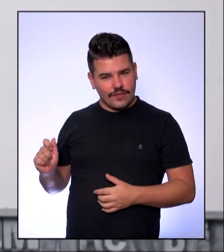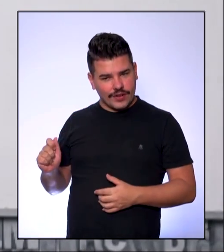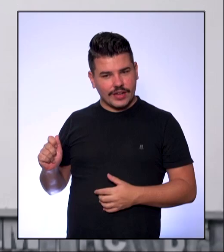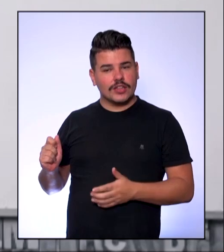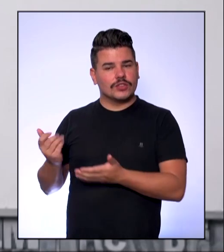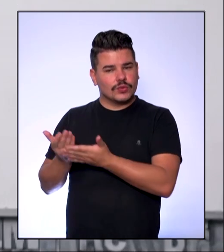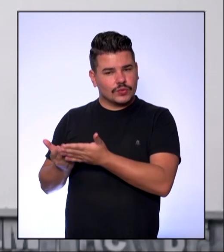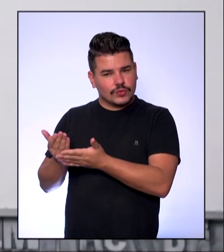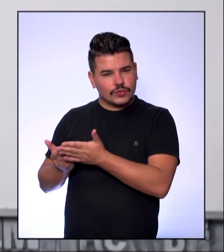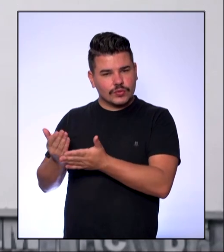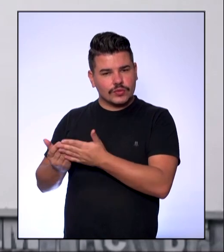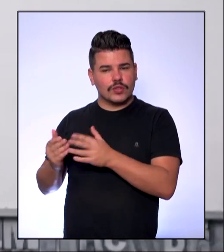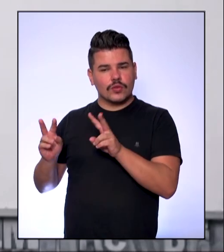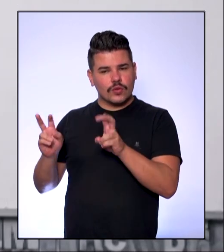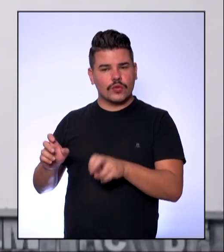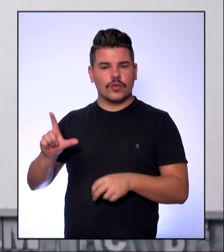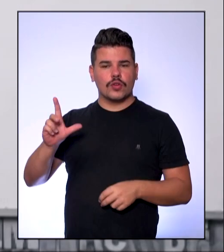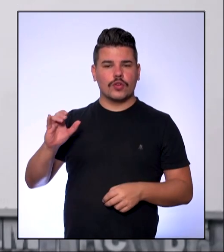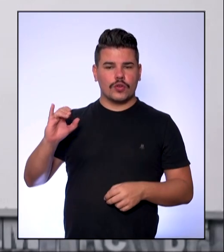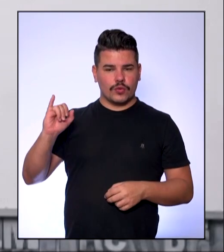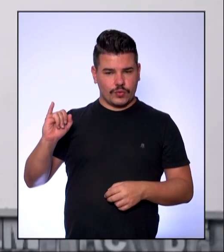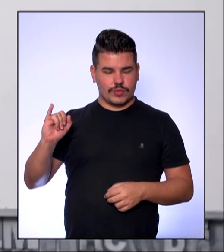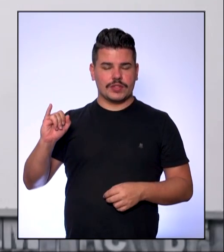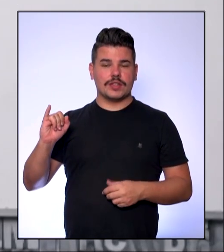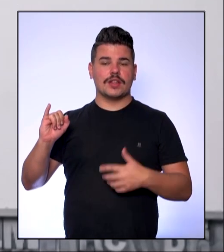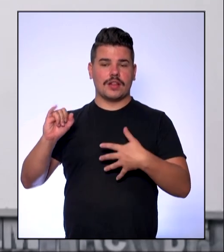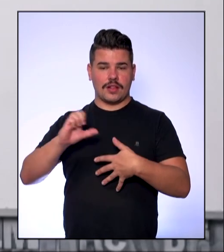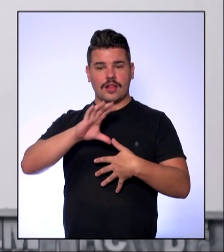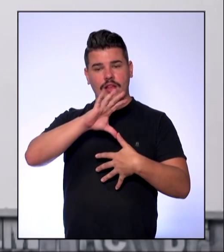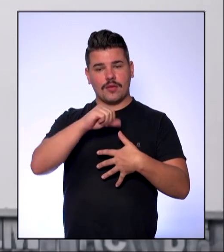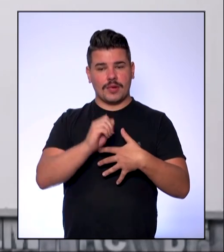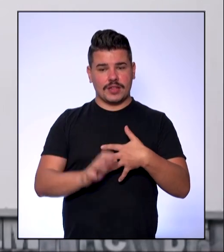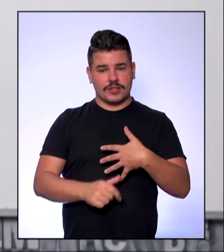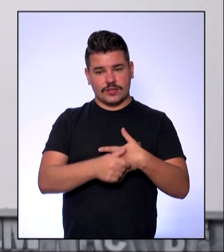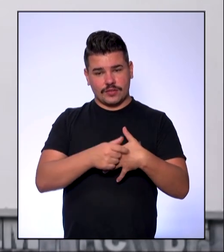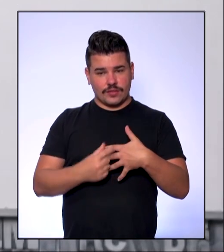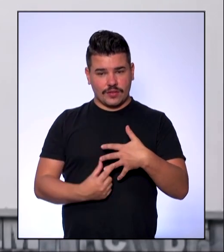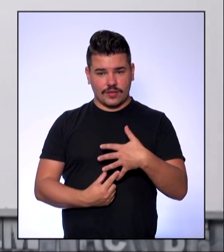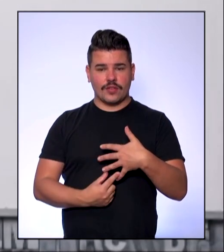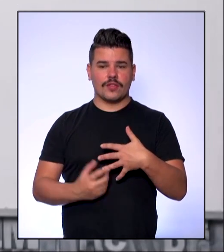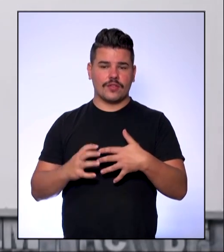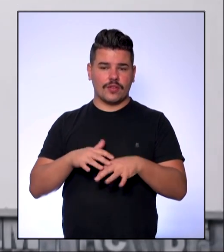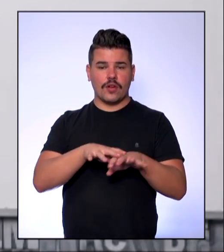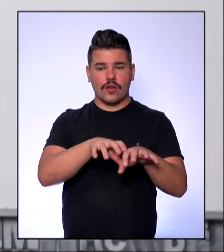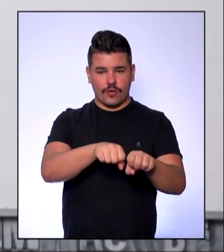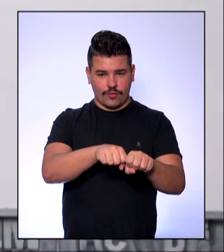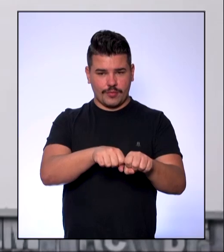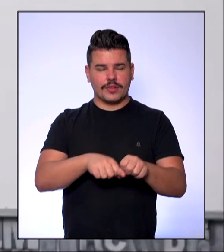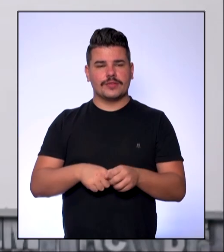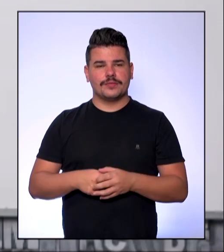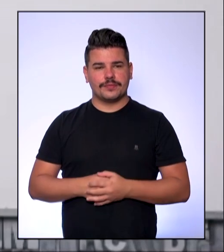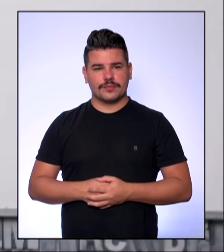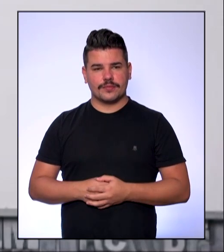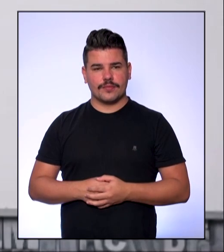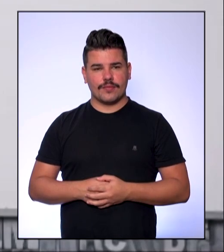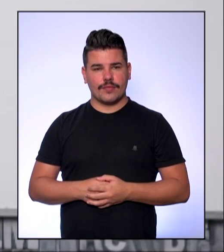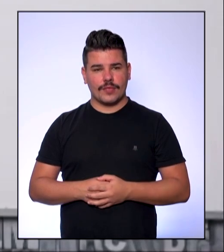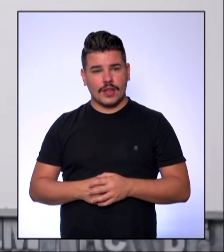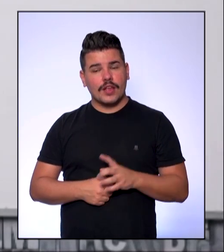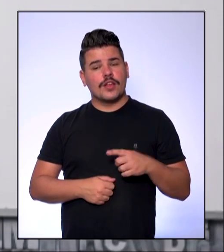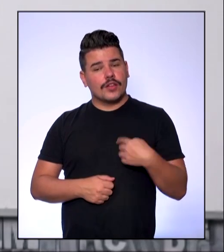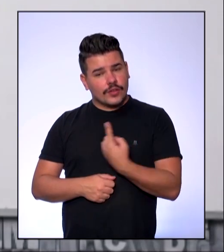torno e aos comentários sobre Lucy e Ard, a origem da nossa ocupação.